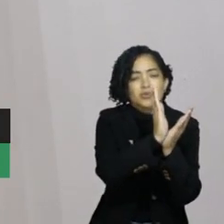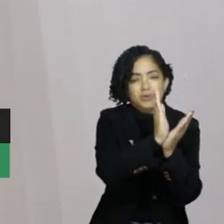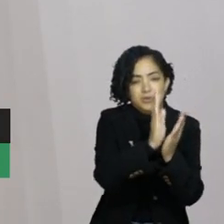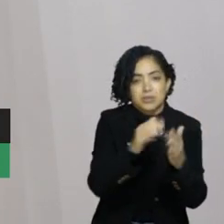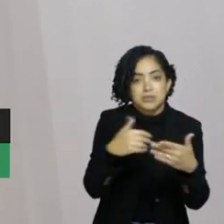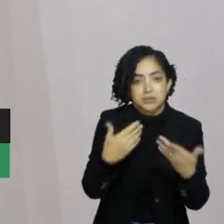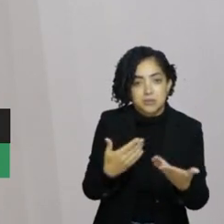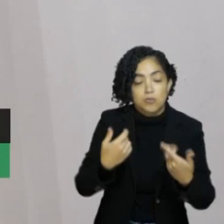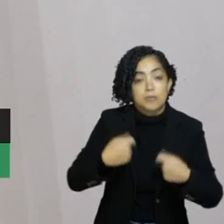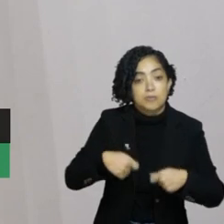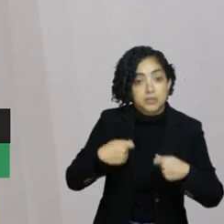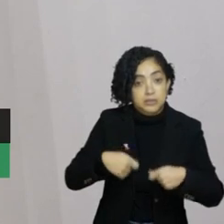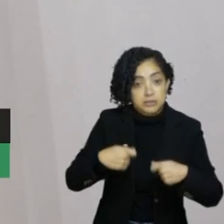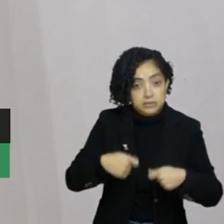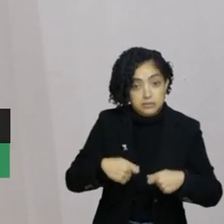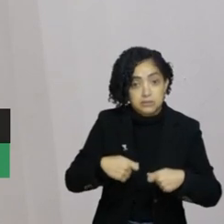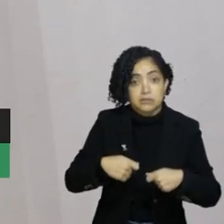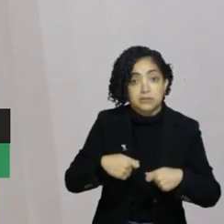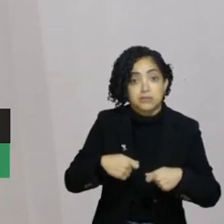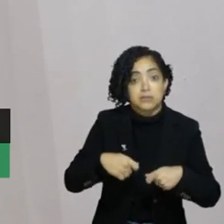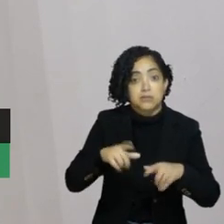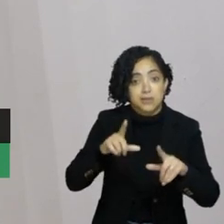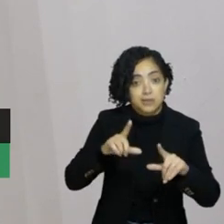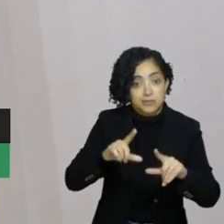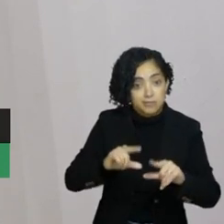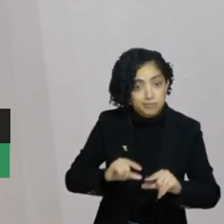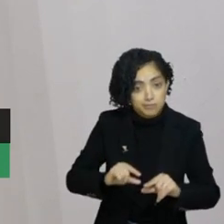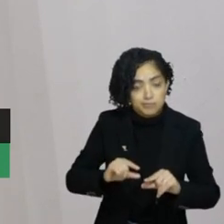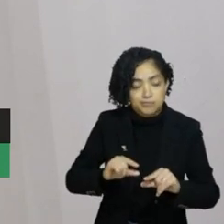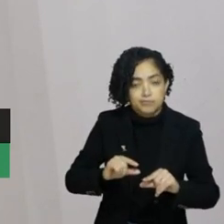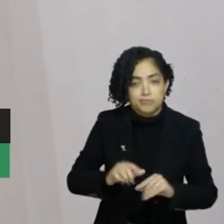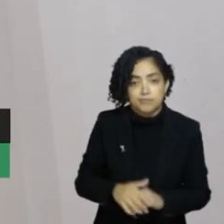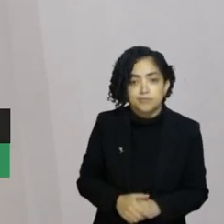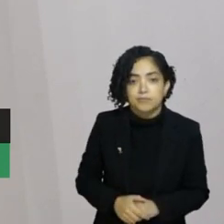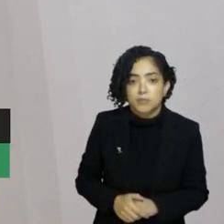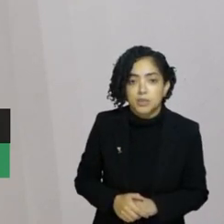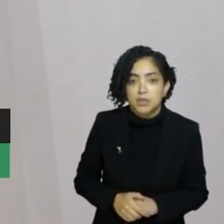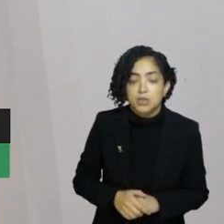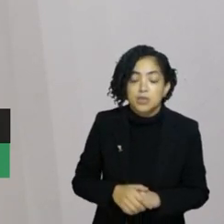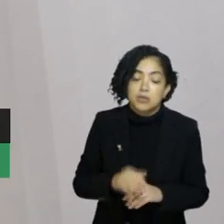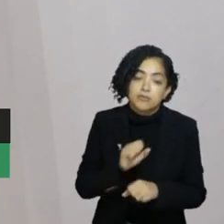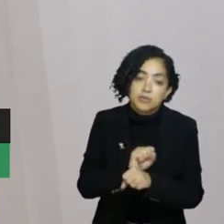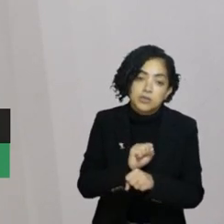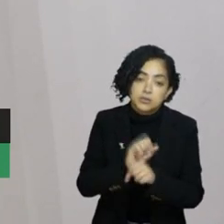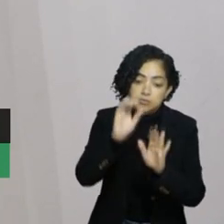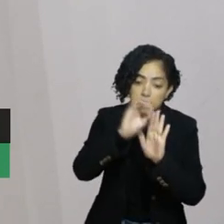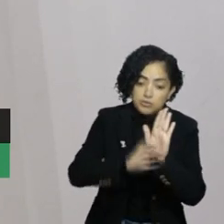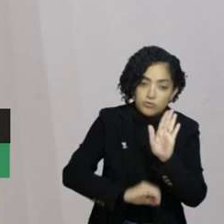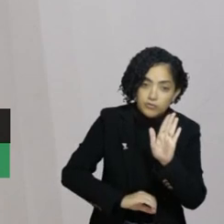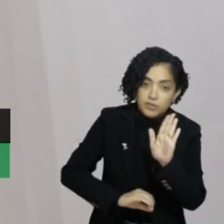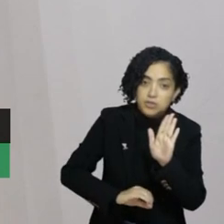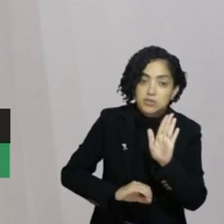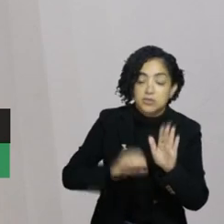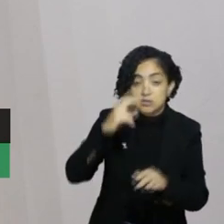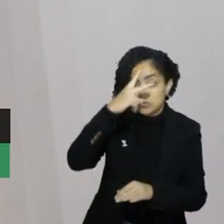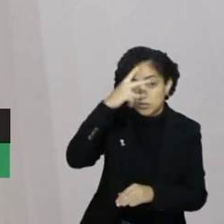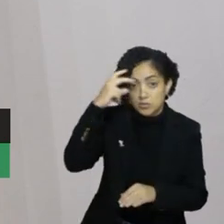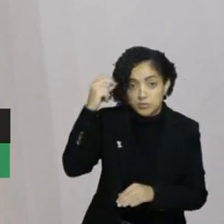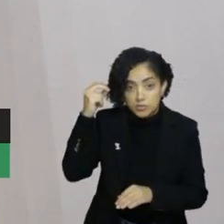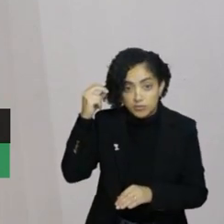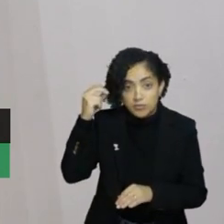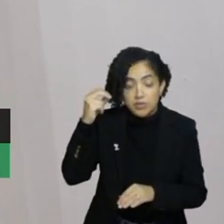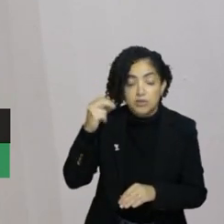a burocracia precisa ser superada. Porque o governo fica esperando um ofício se depois o prefeito vai ter que